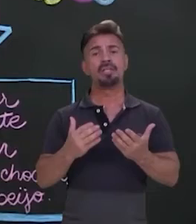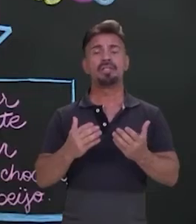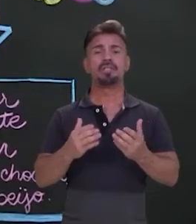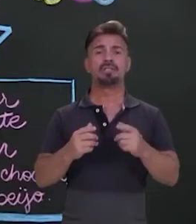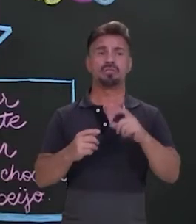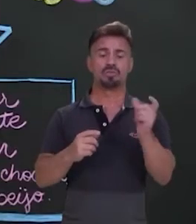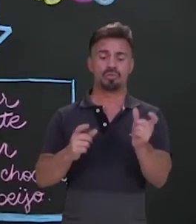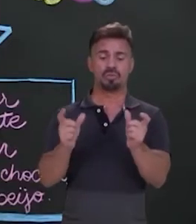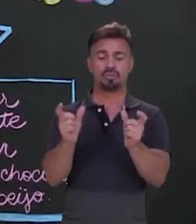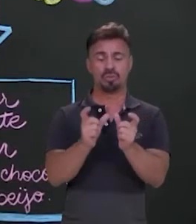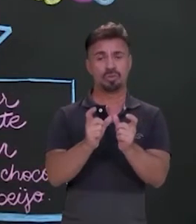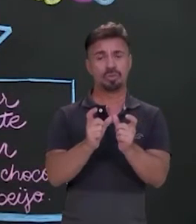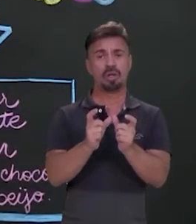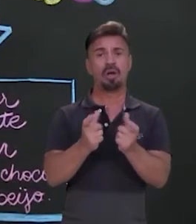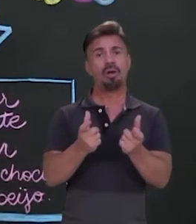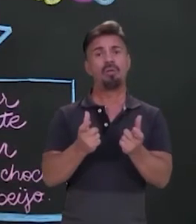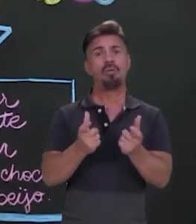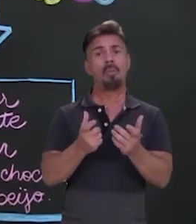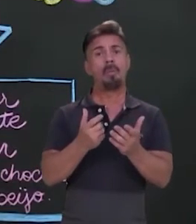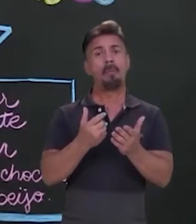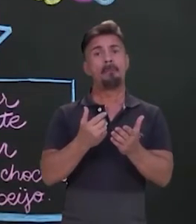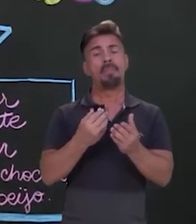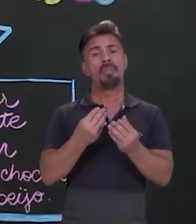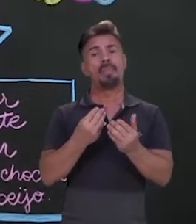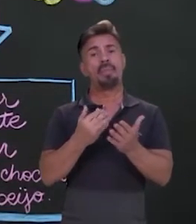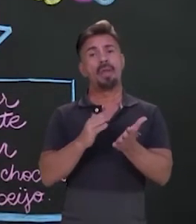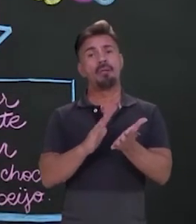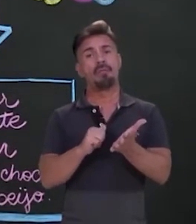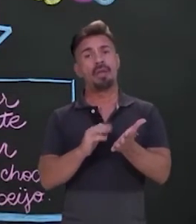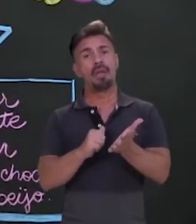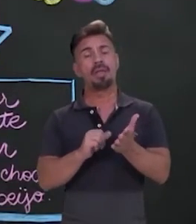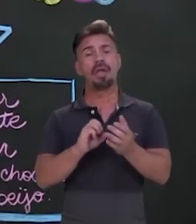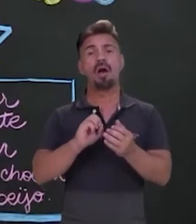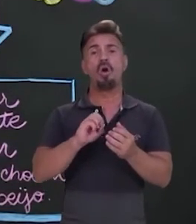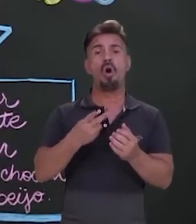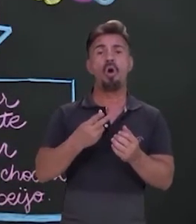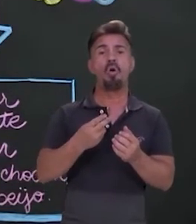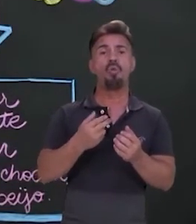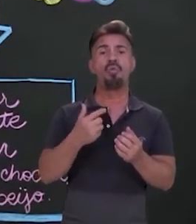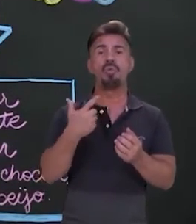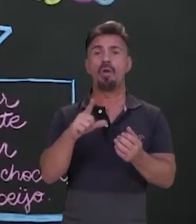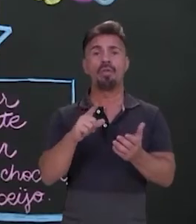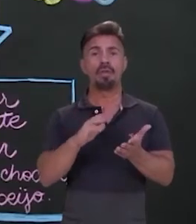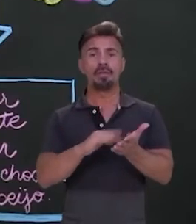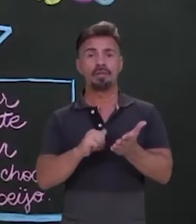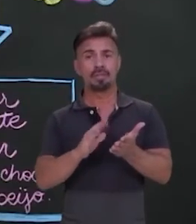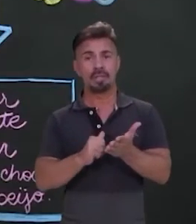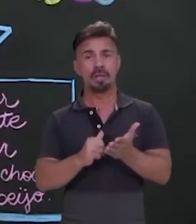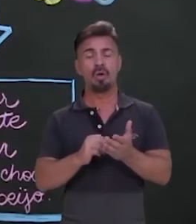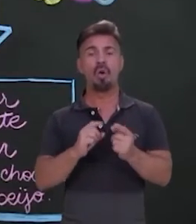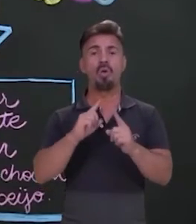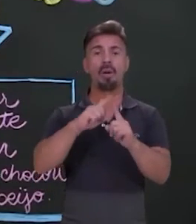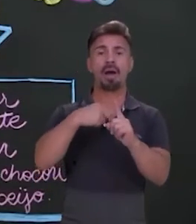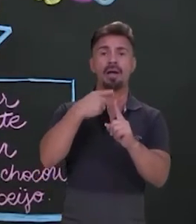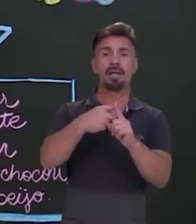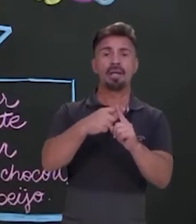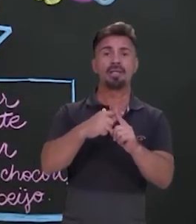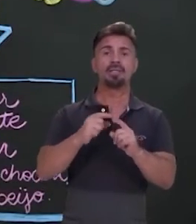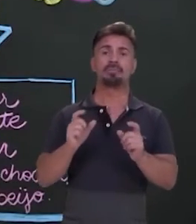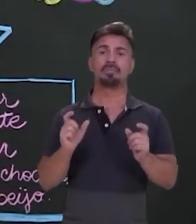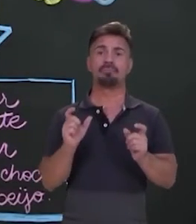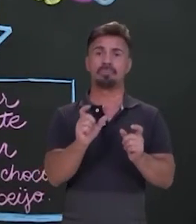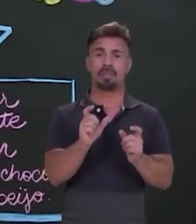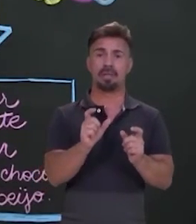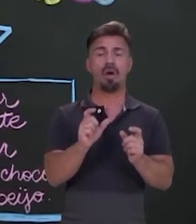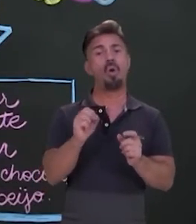de uma junção que propõe algum tipo de perda, seja por meio da junção que não propõe a perda, mas que propõe às vezes um acréscimo, por exemplo, de